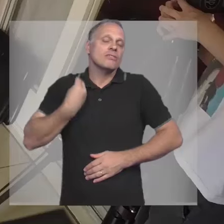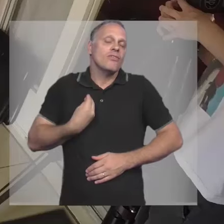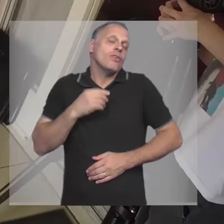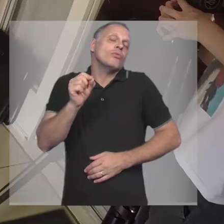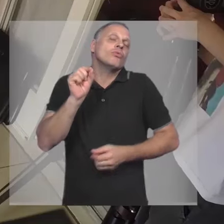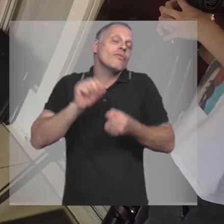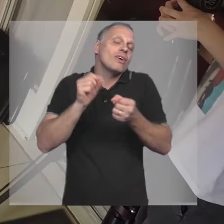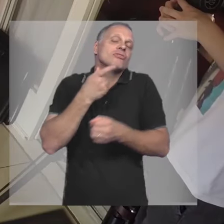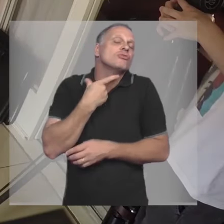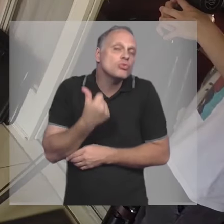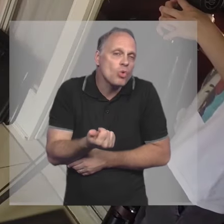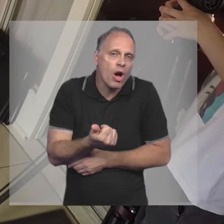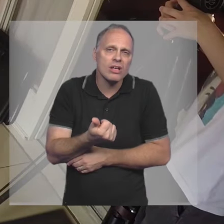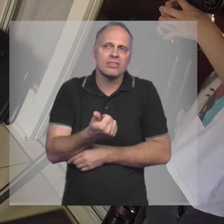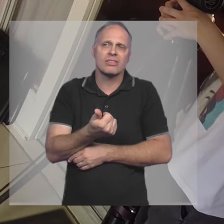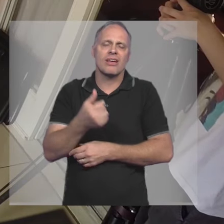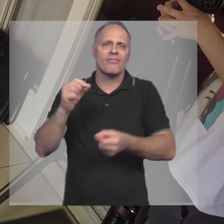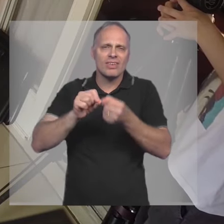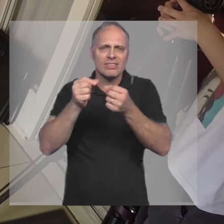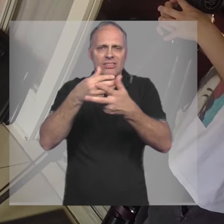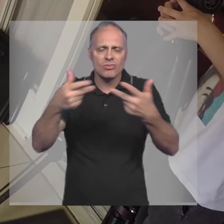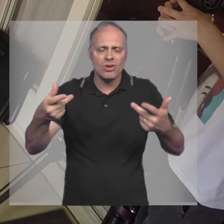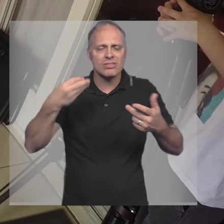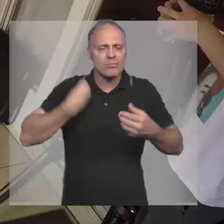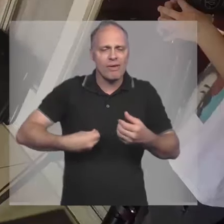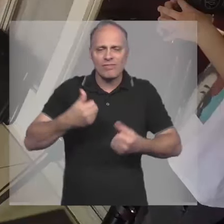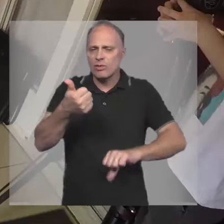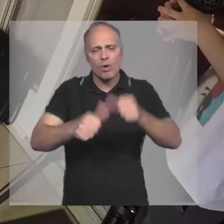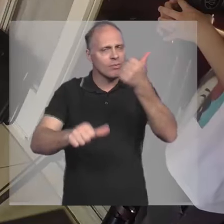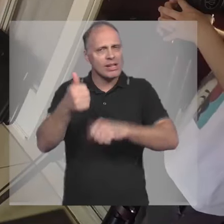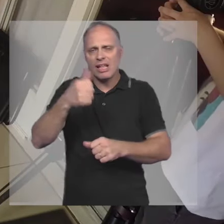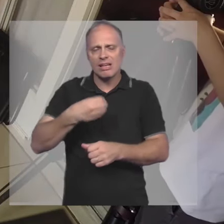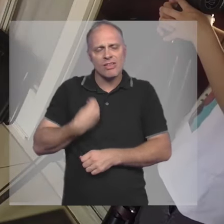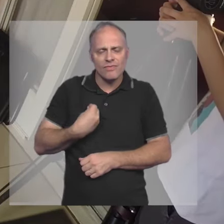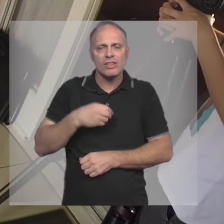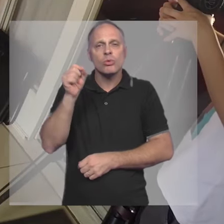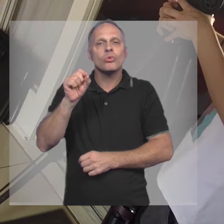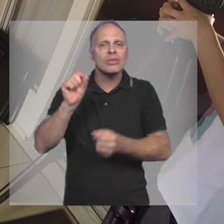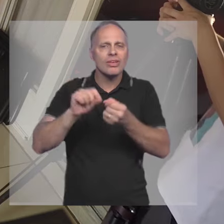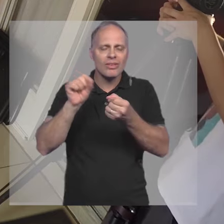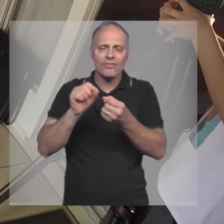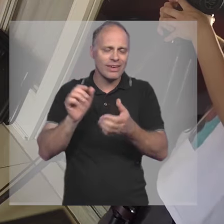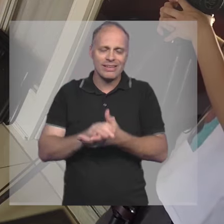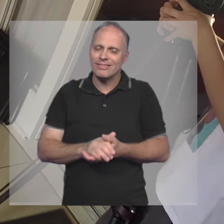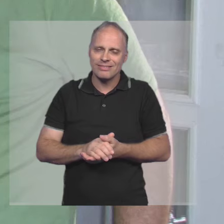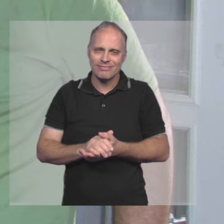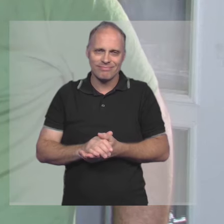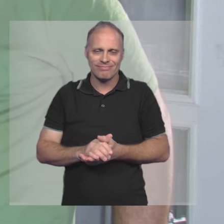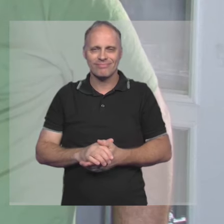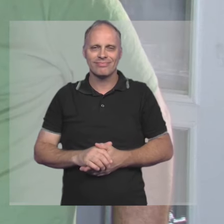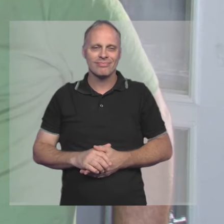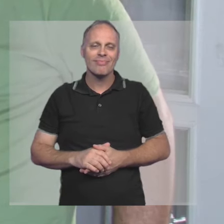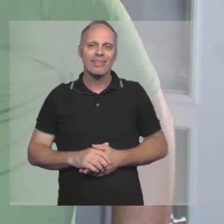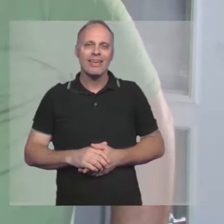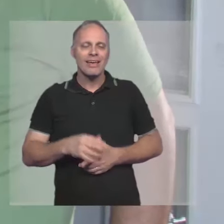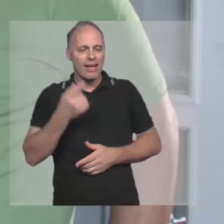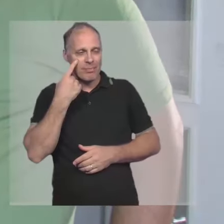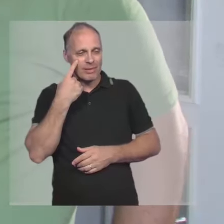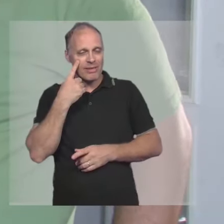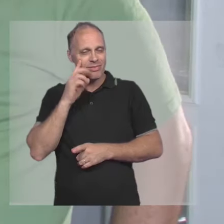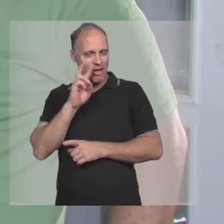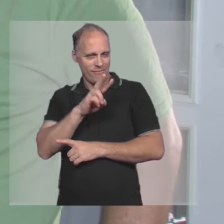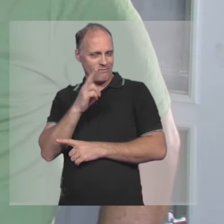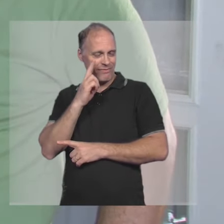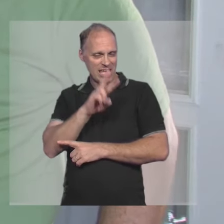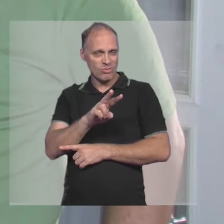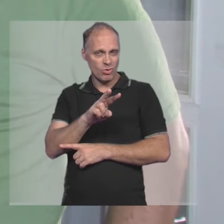e conseguir pagar as contas, e conseguir viver com qualidade de vida fazendo aquilo que ama. Pois é, eu tava vendo